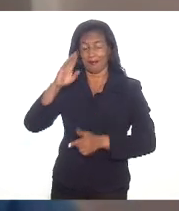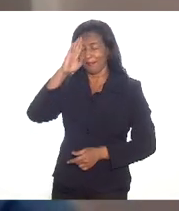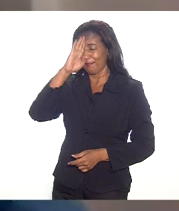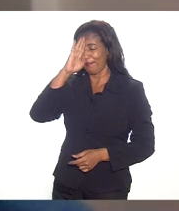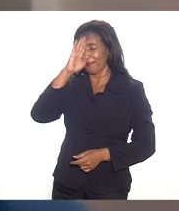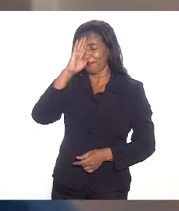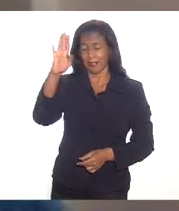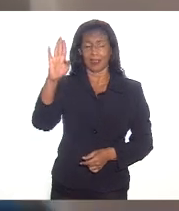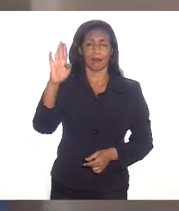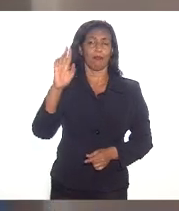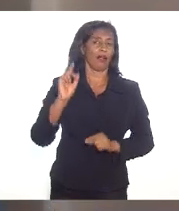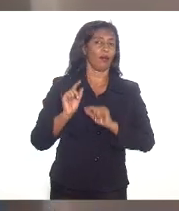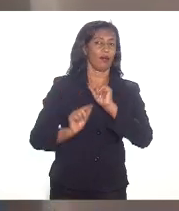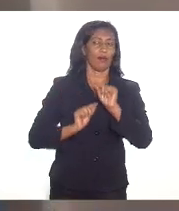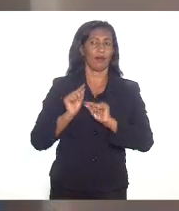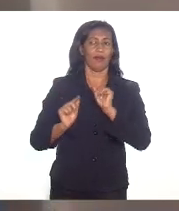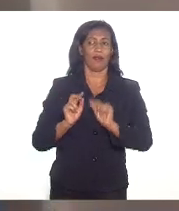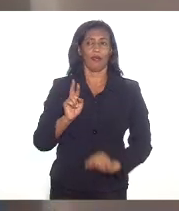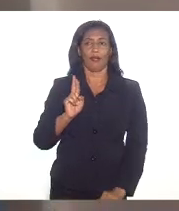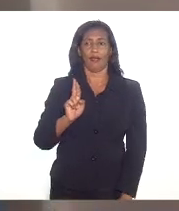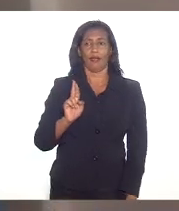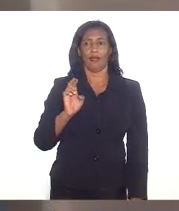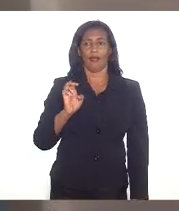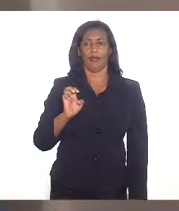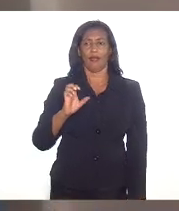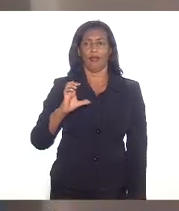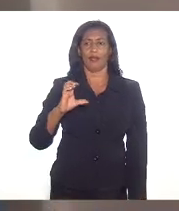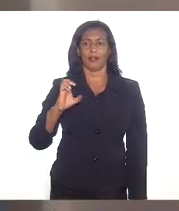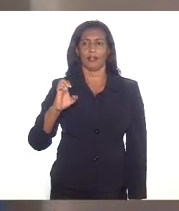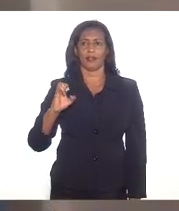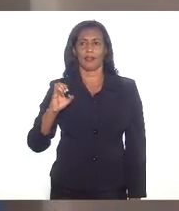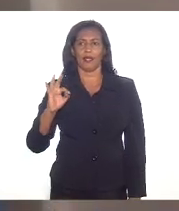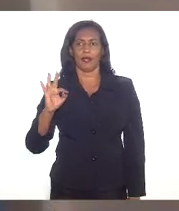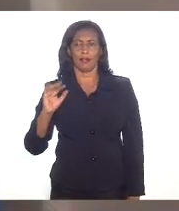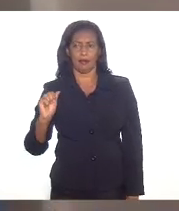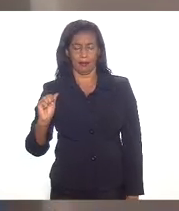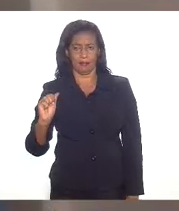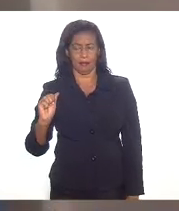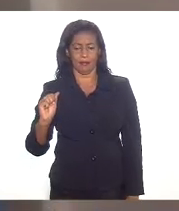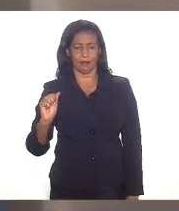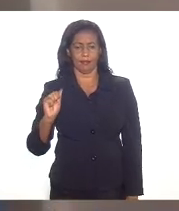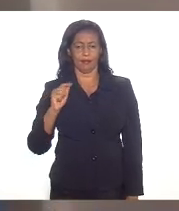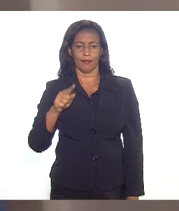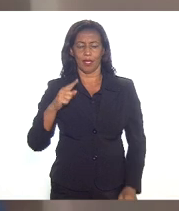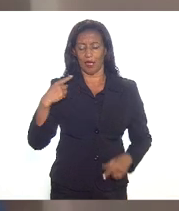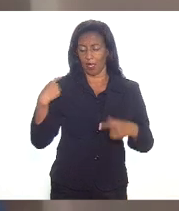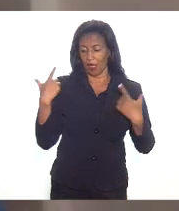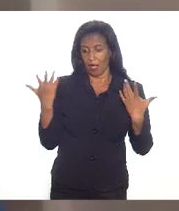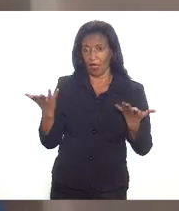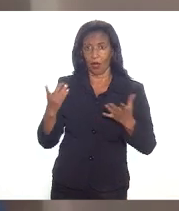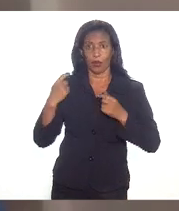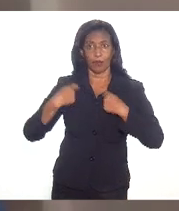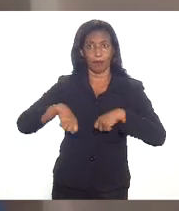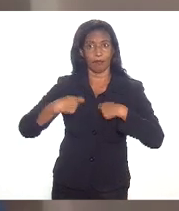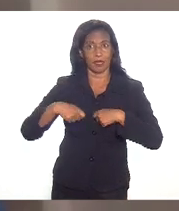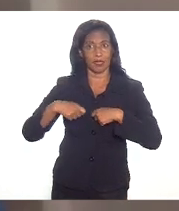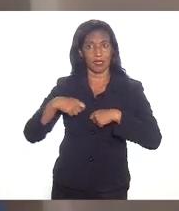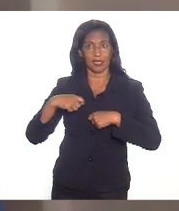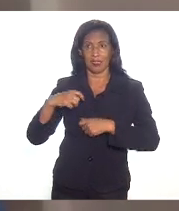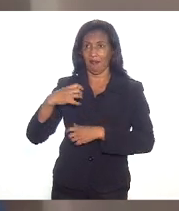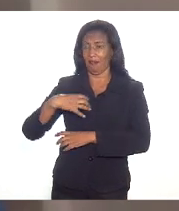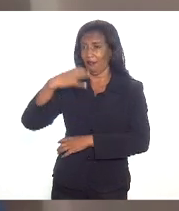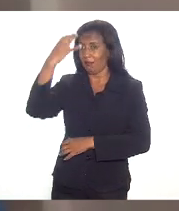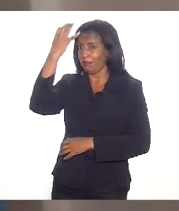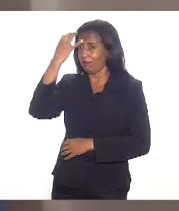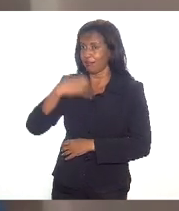do Rio de Janeiro é de receita. Tem malversação, tem uma série, depois tem desestruturação do setor público, mas tem um gravíssimo problema